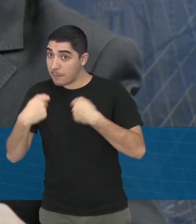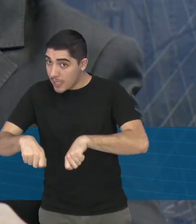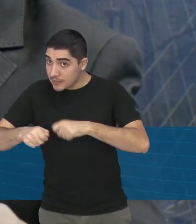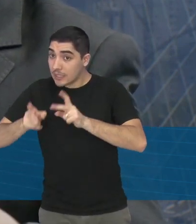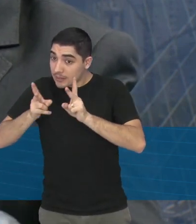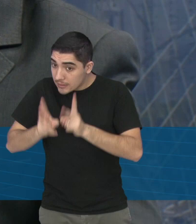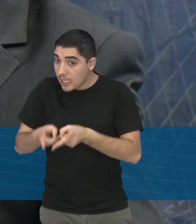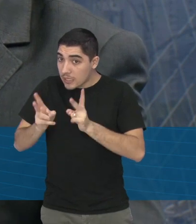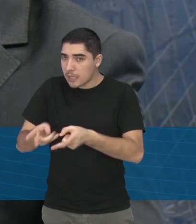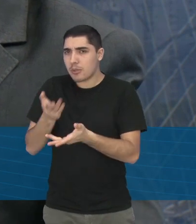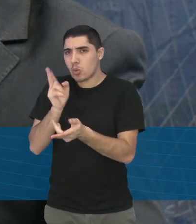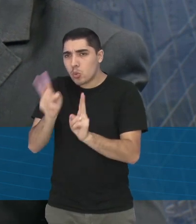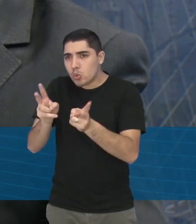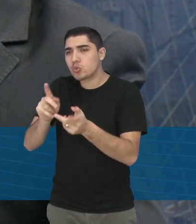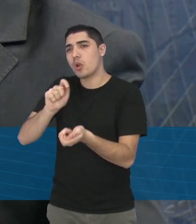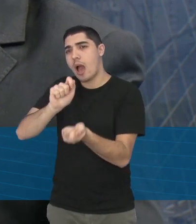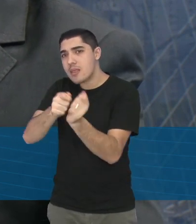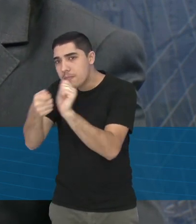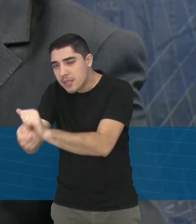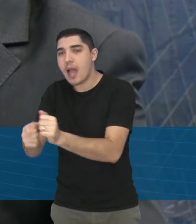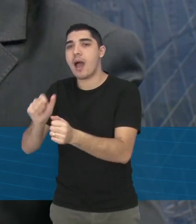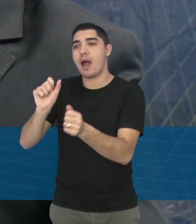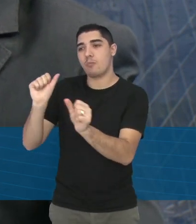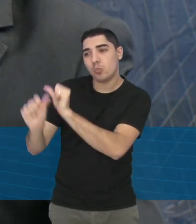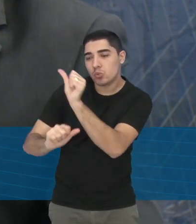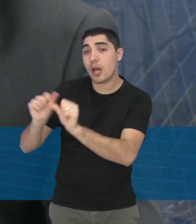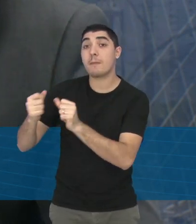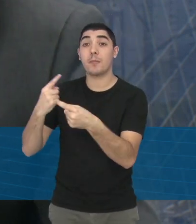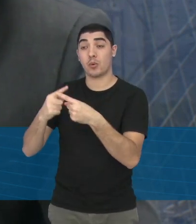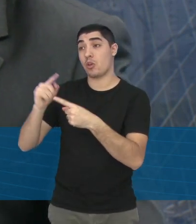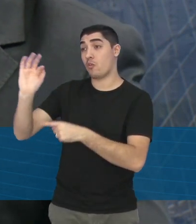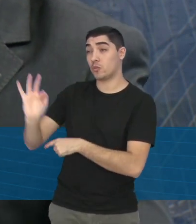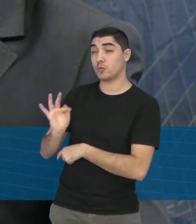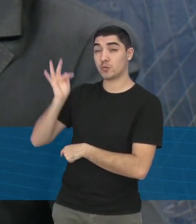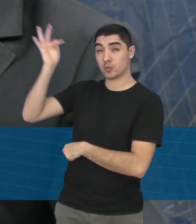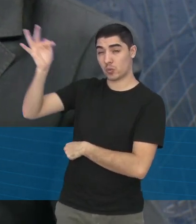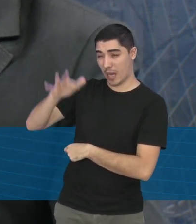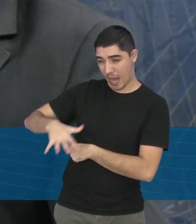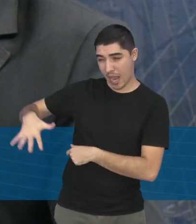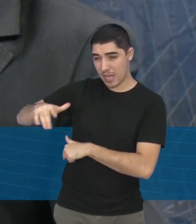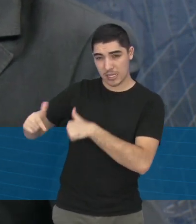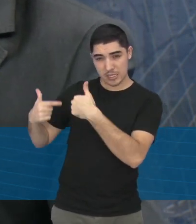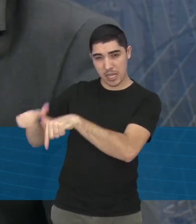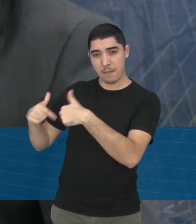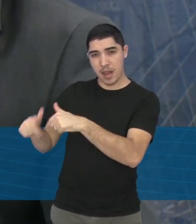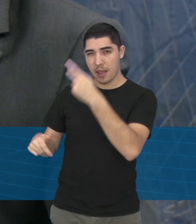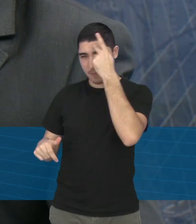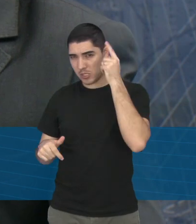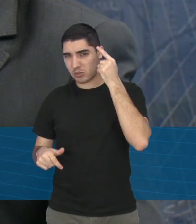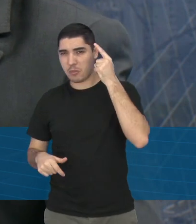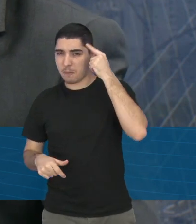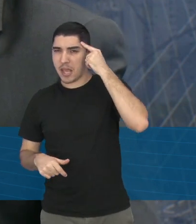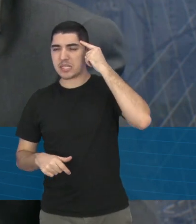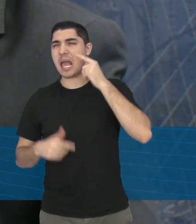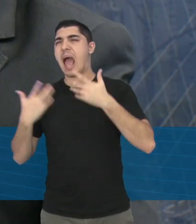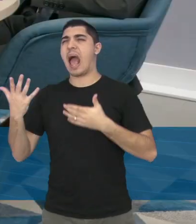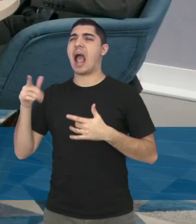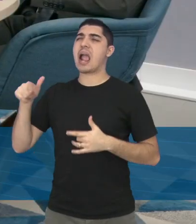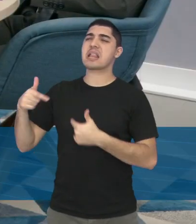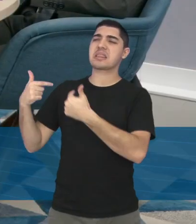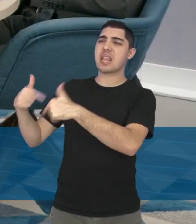adaptar, porque o futuro, principalmente o futuro do trabalho, né? Porque muitas pessoas confundem, trabalho. Trabalho e